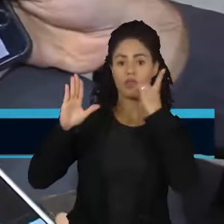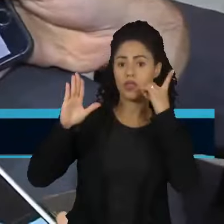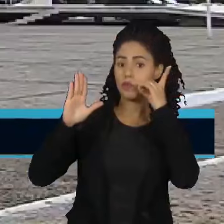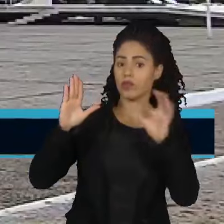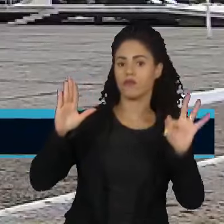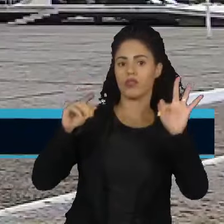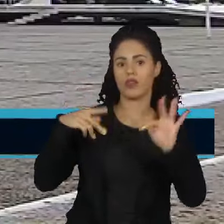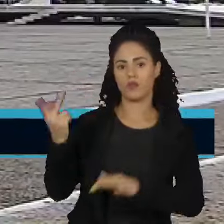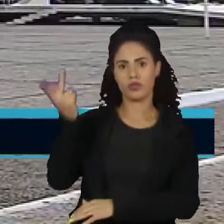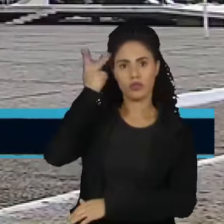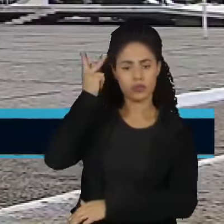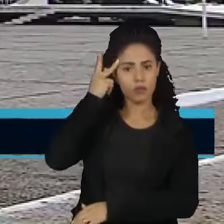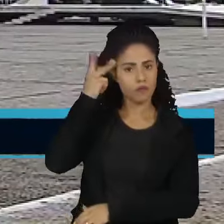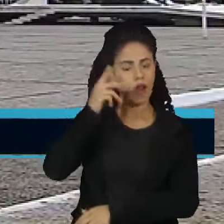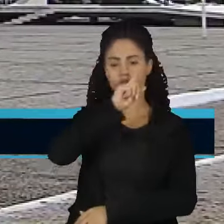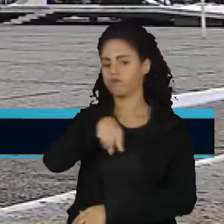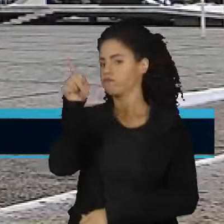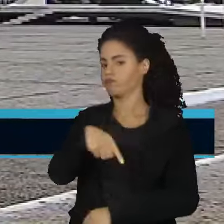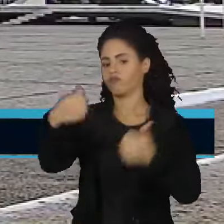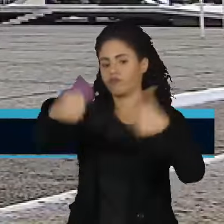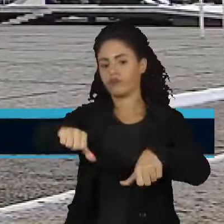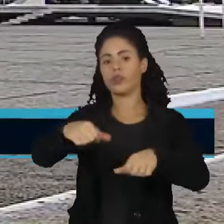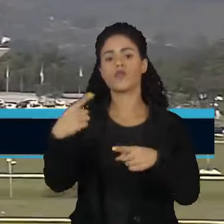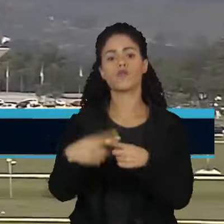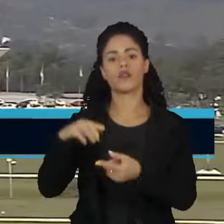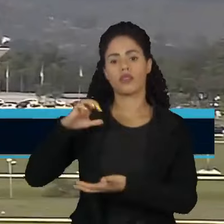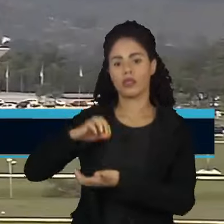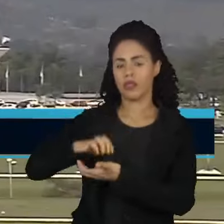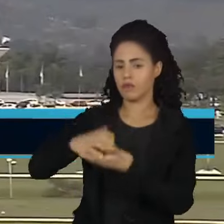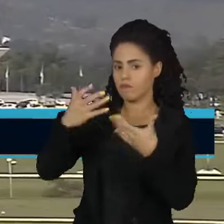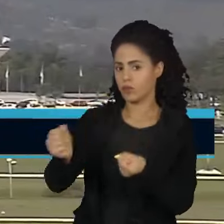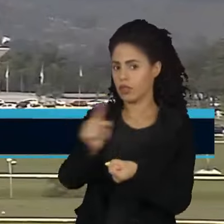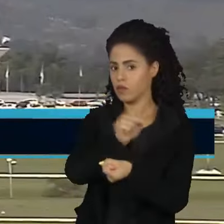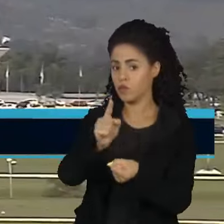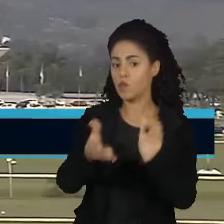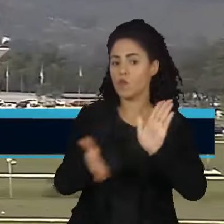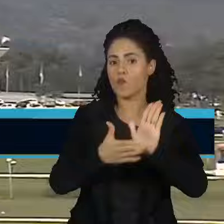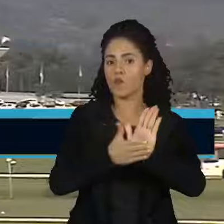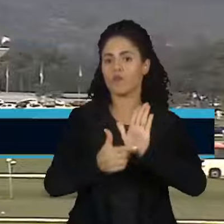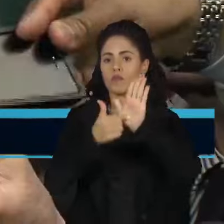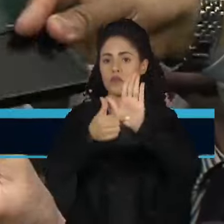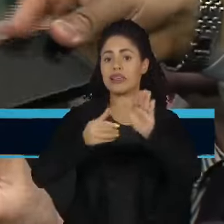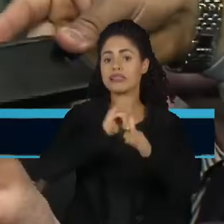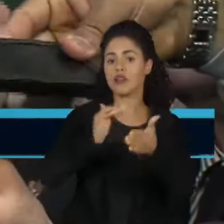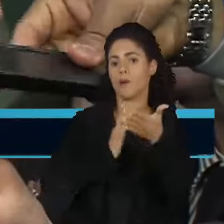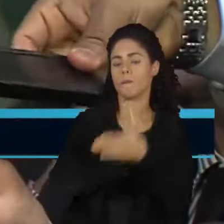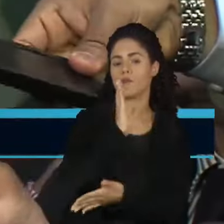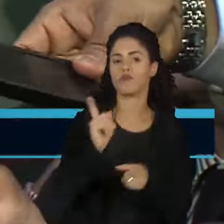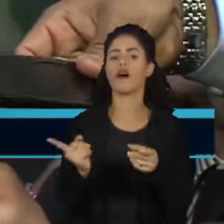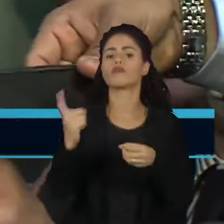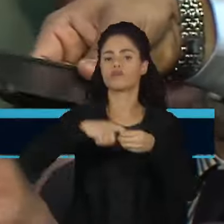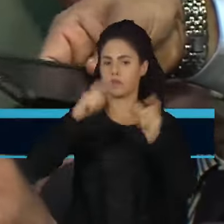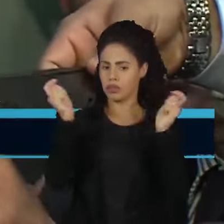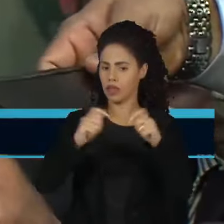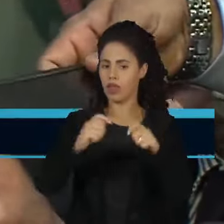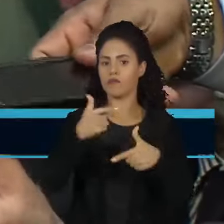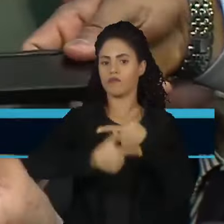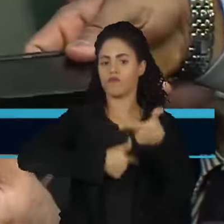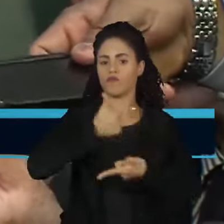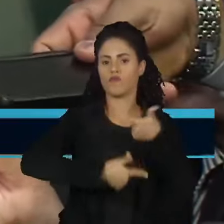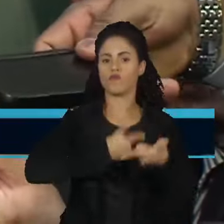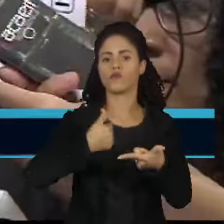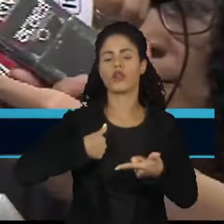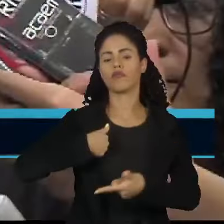São Paulo, mas foi impedido por decisão do Supremo. Se a proposta for aprovada no Senado, Cunha poderia retomar os